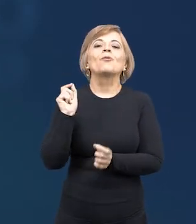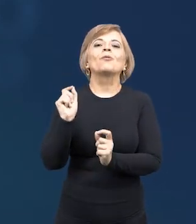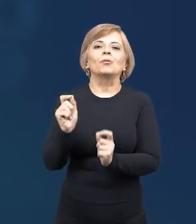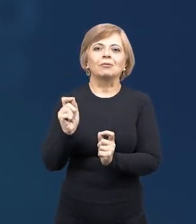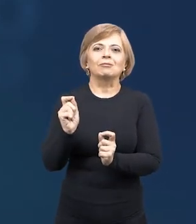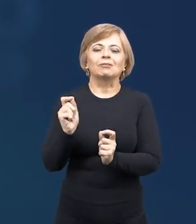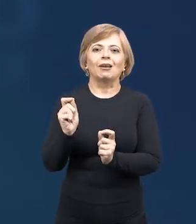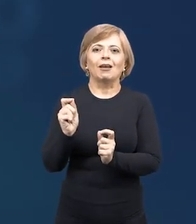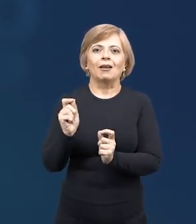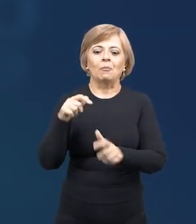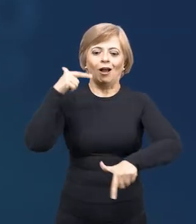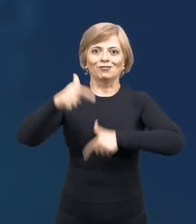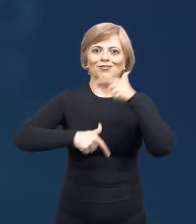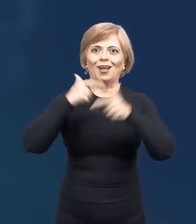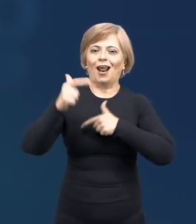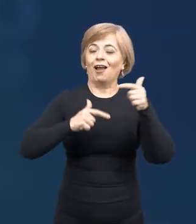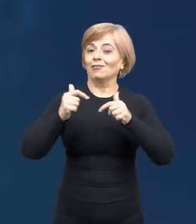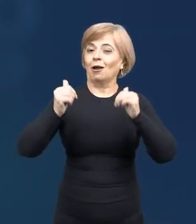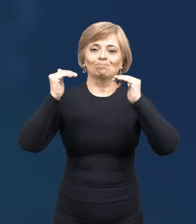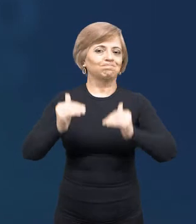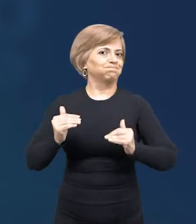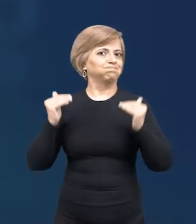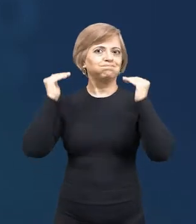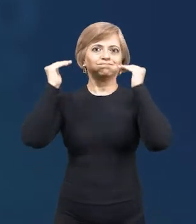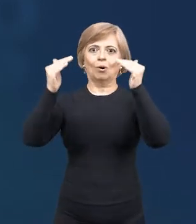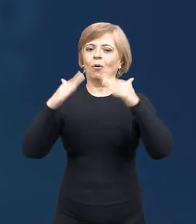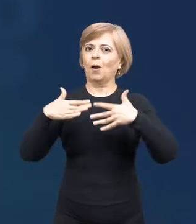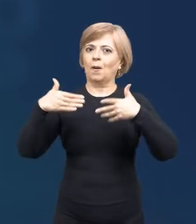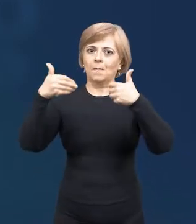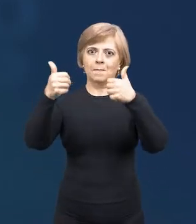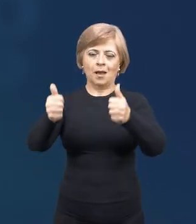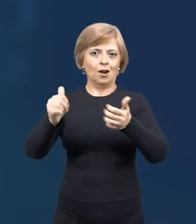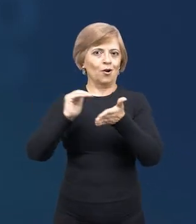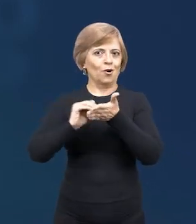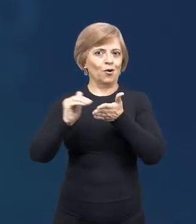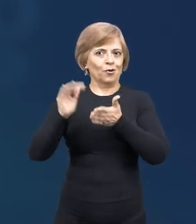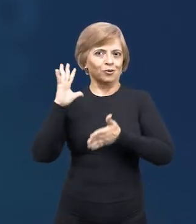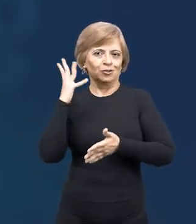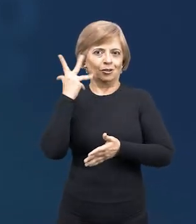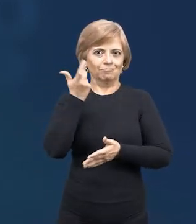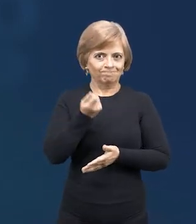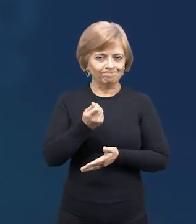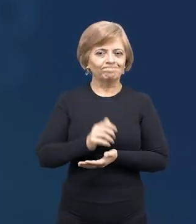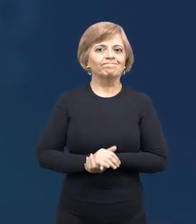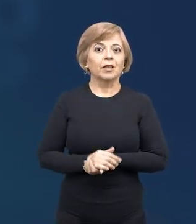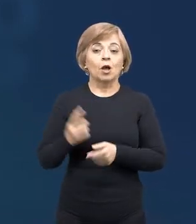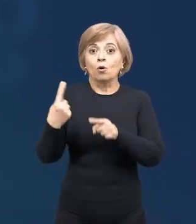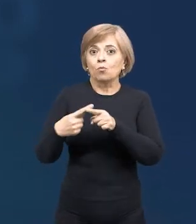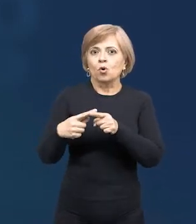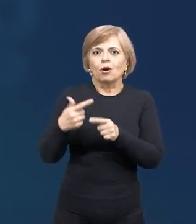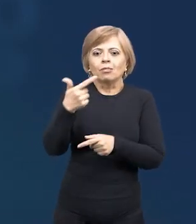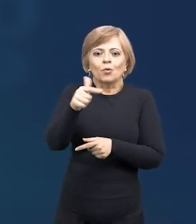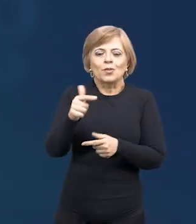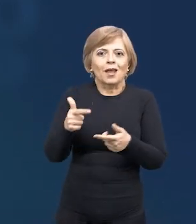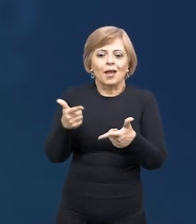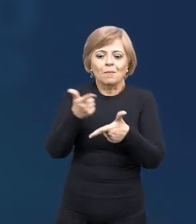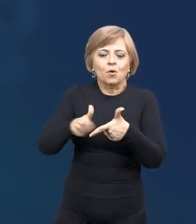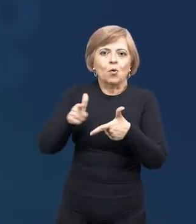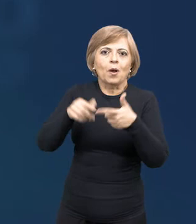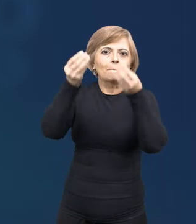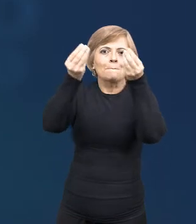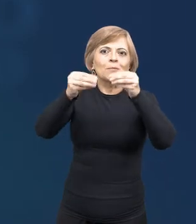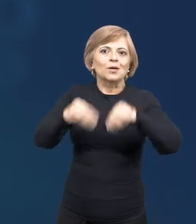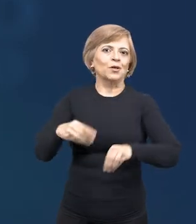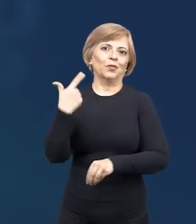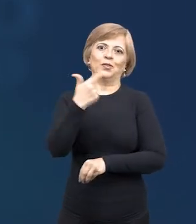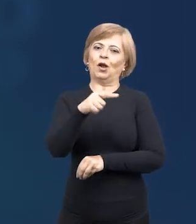funcionamento ordinário das atividades aqui da Secretaria-Geral nesse interregno, né? Sem que houvesse nenhum